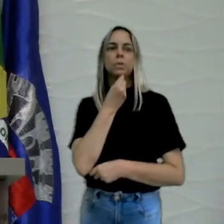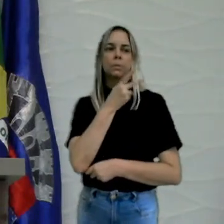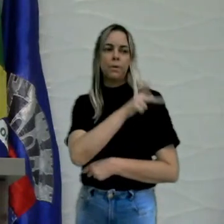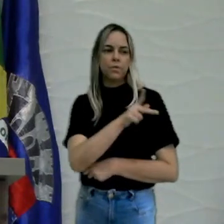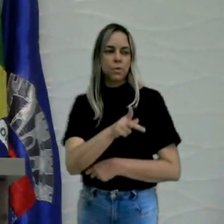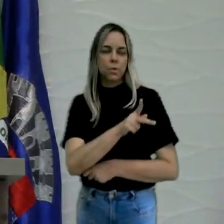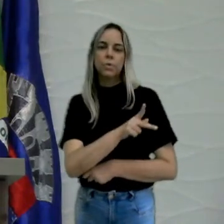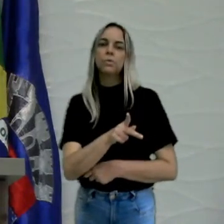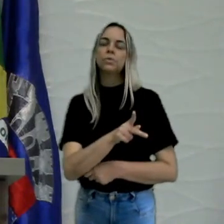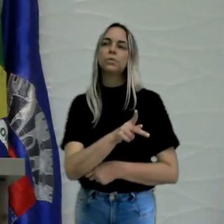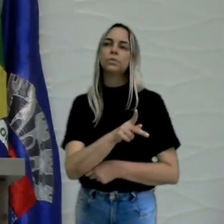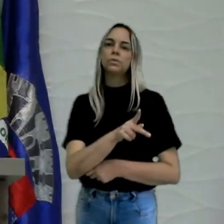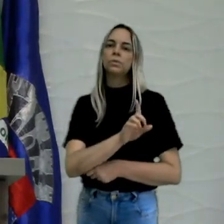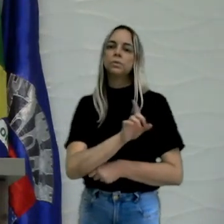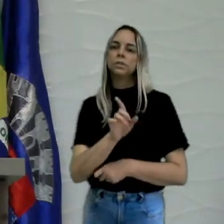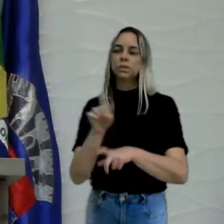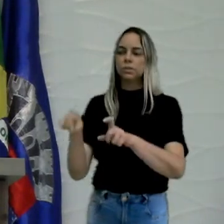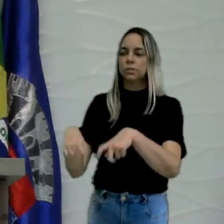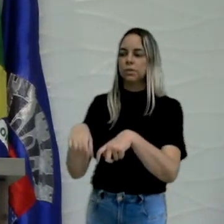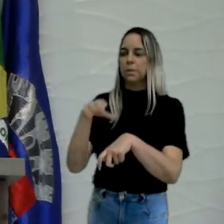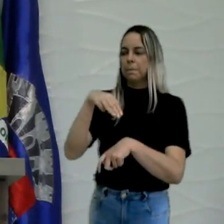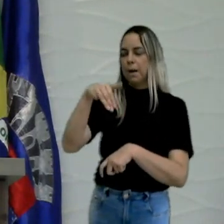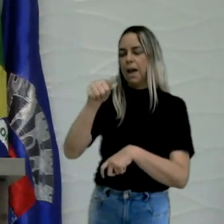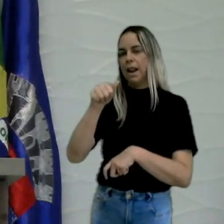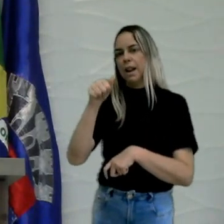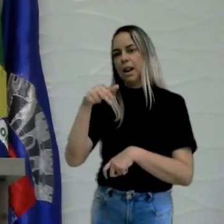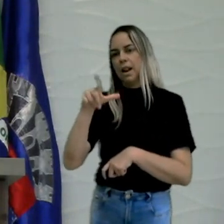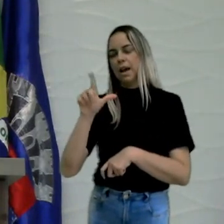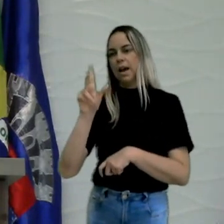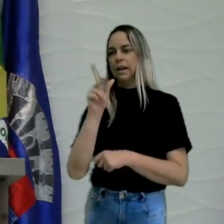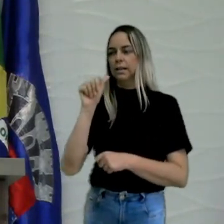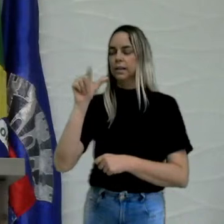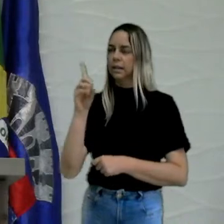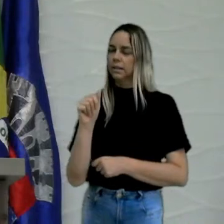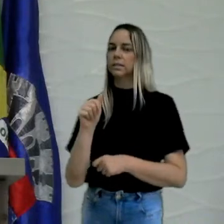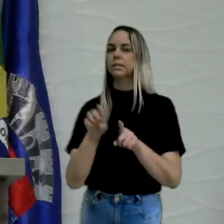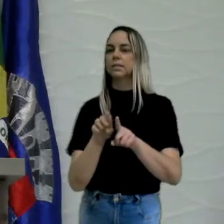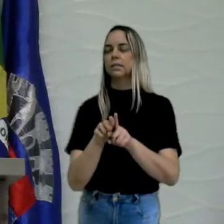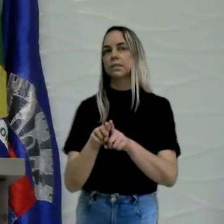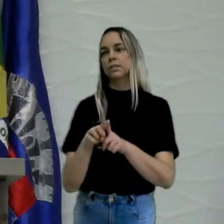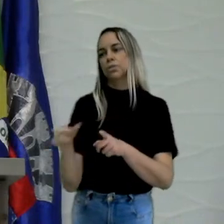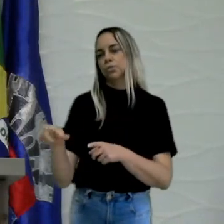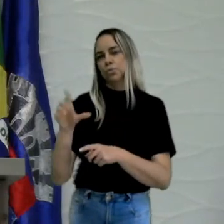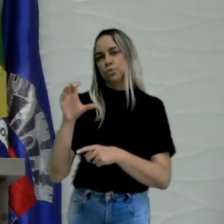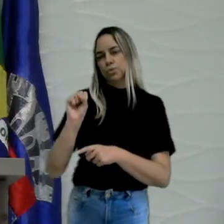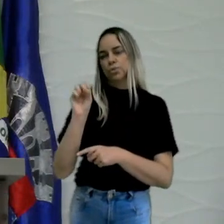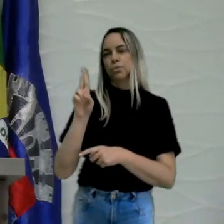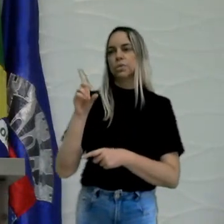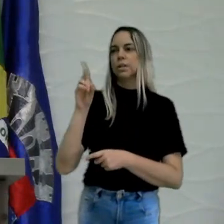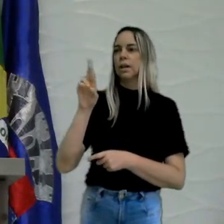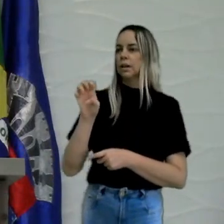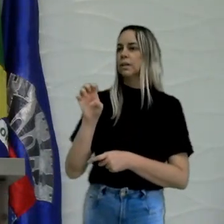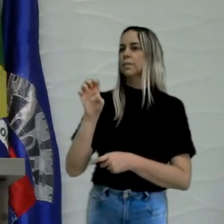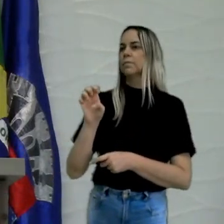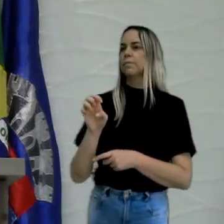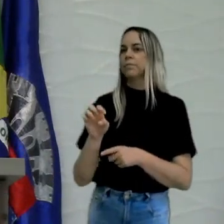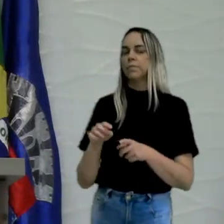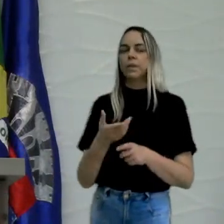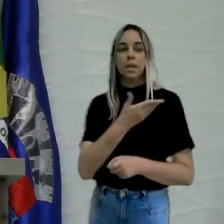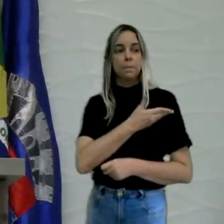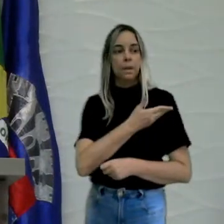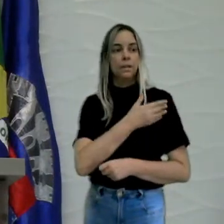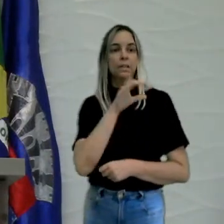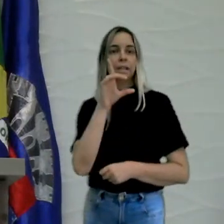professor lá do Sítio Malhada, Sítio Sudré. Um abraço também para a nossa amiga Deisiane